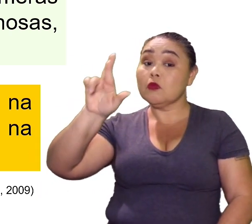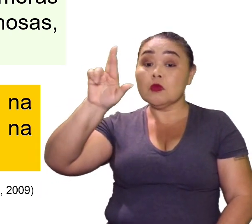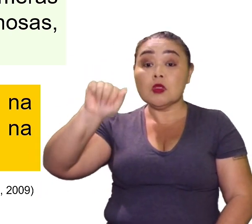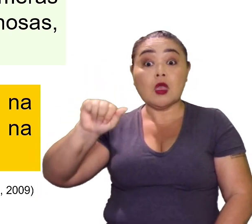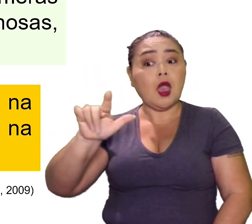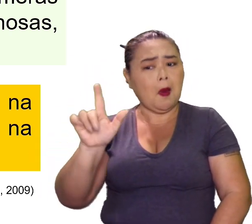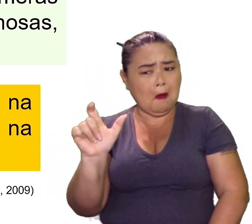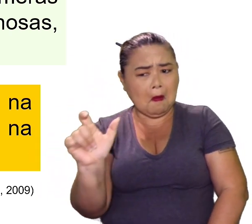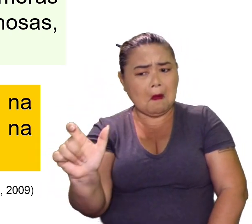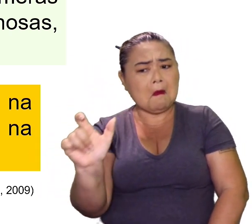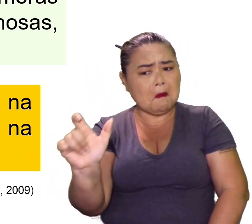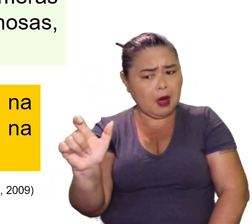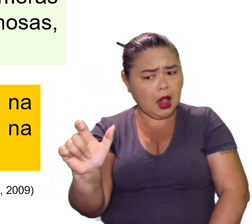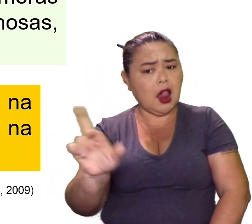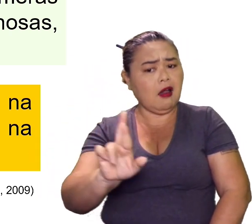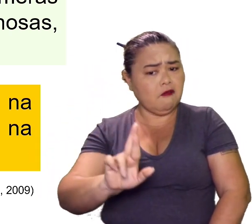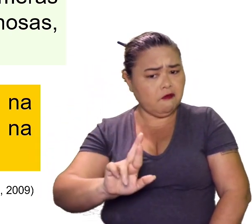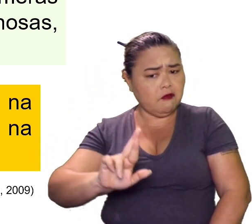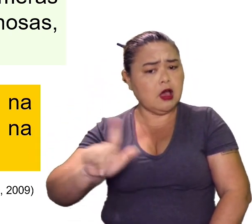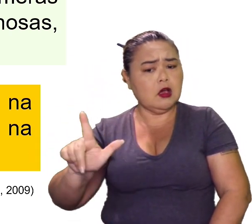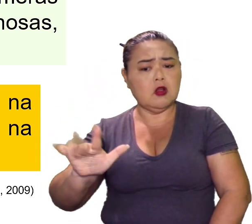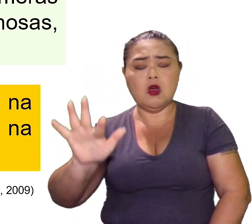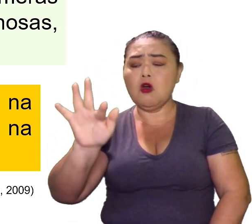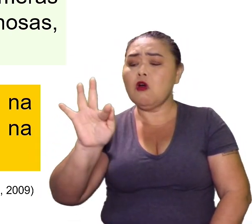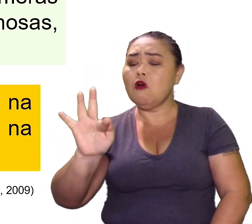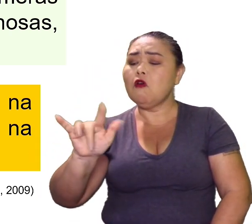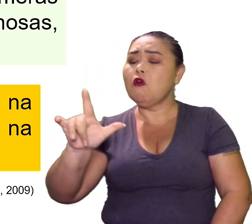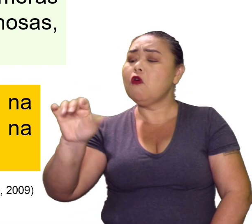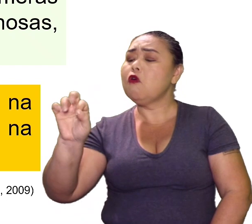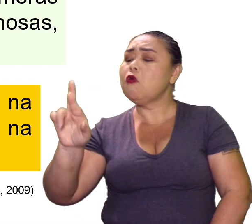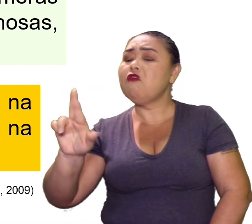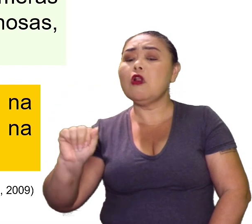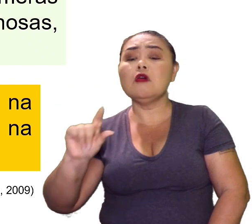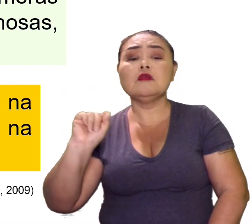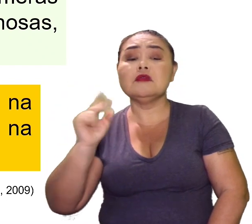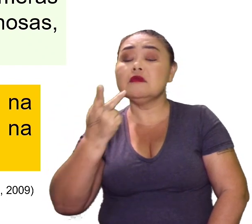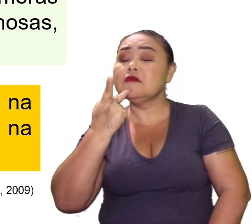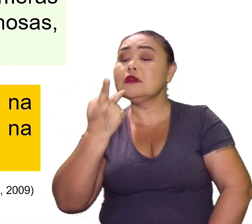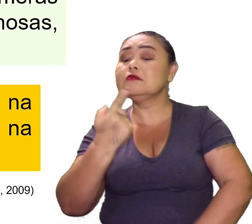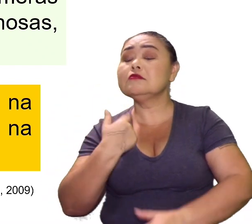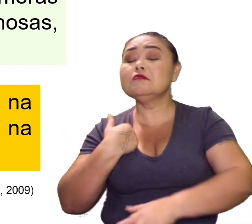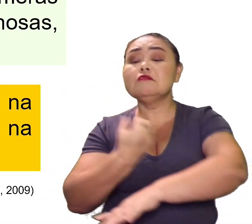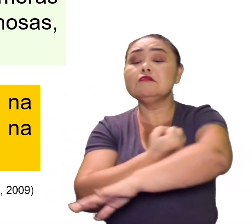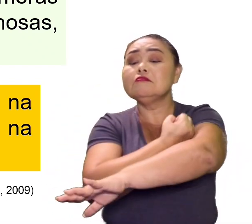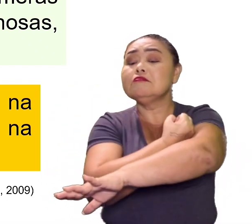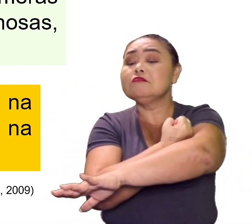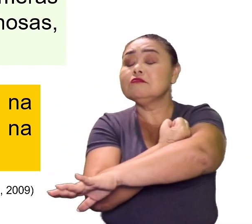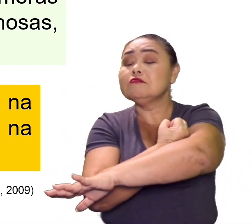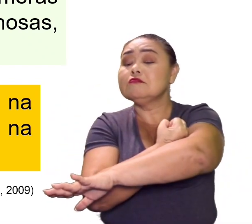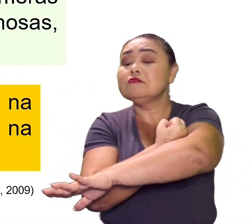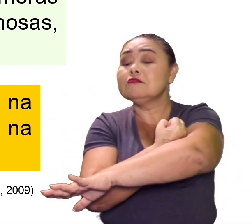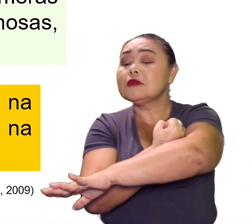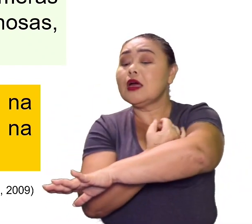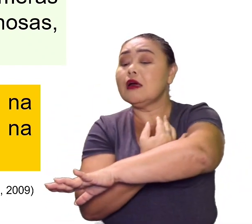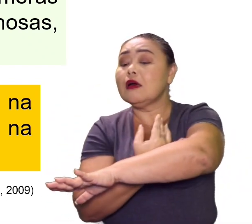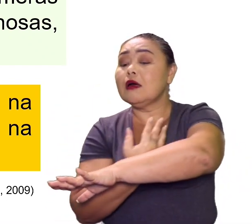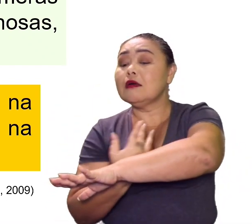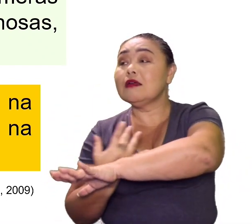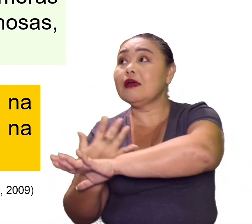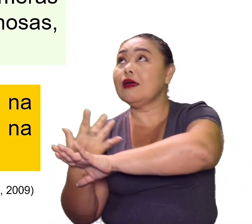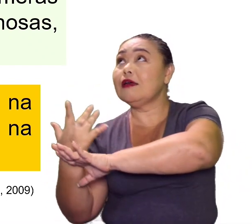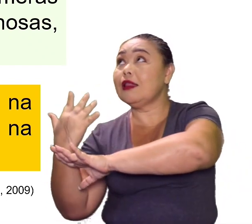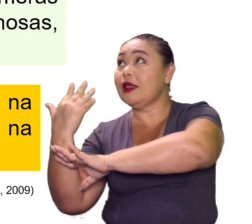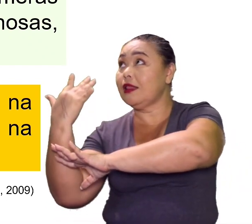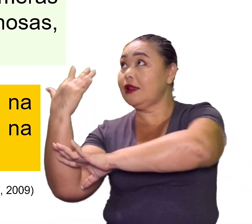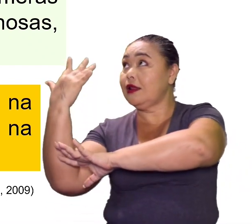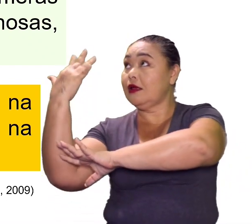que uma palavra diferente para o nosso aluno. Flora, nós estamos falando em relação à